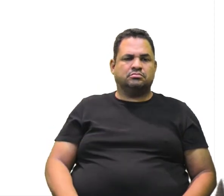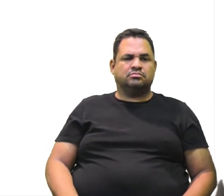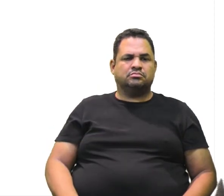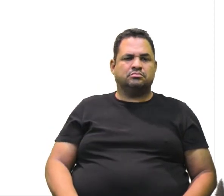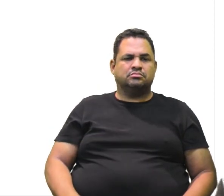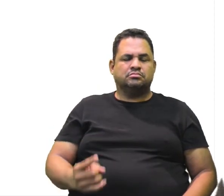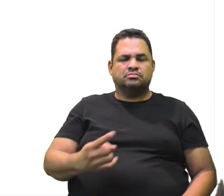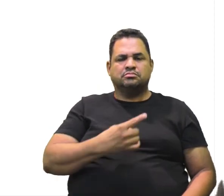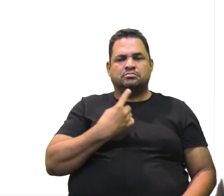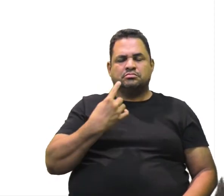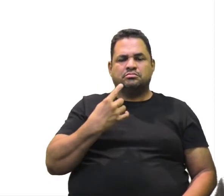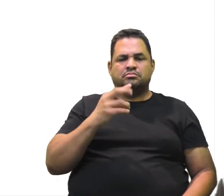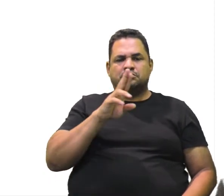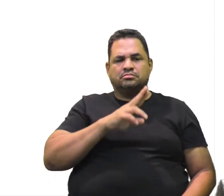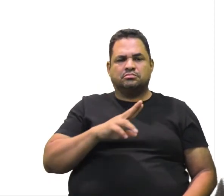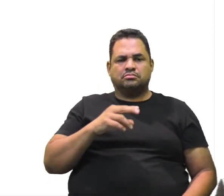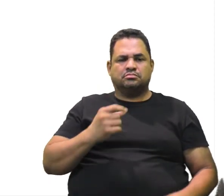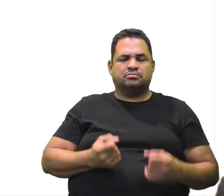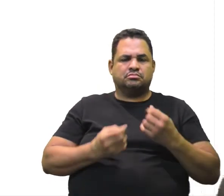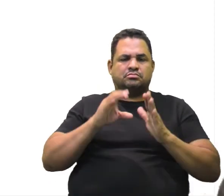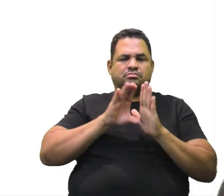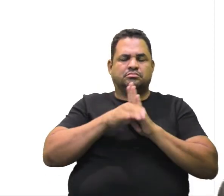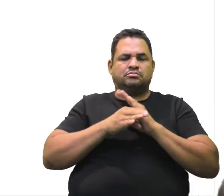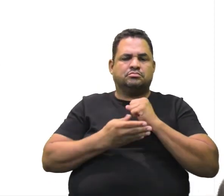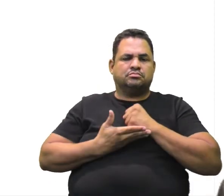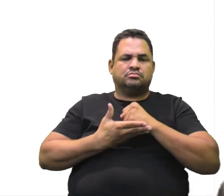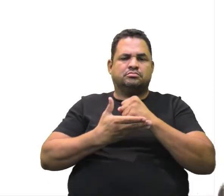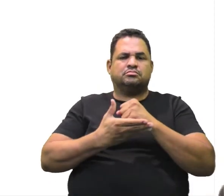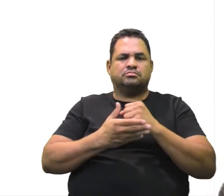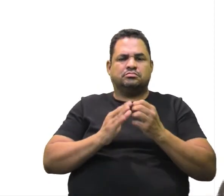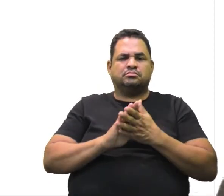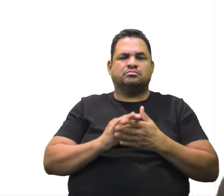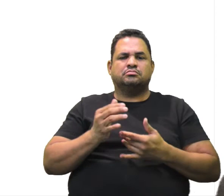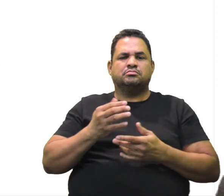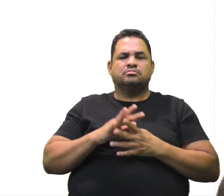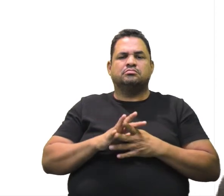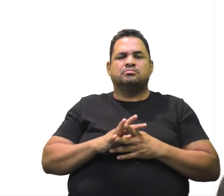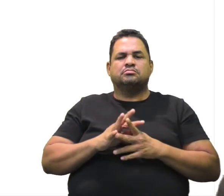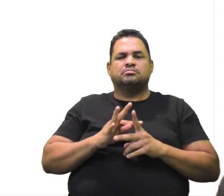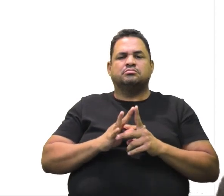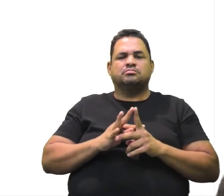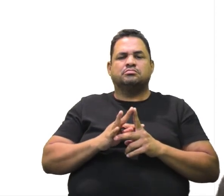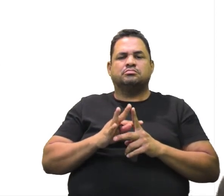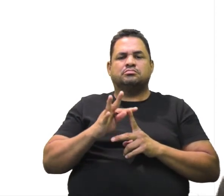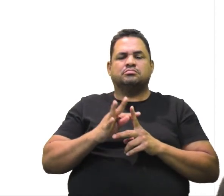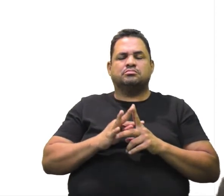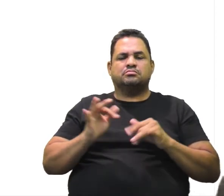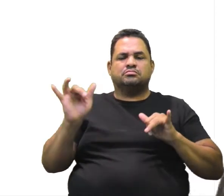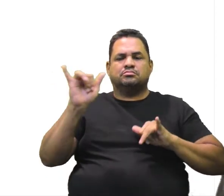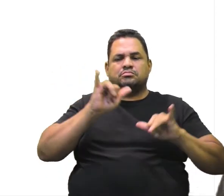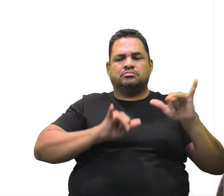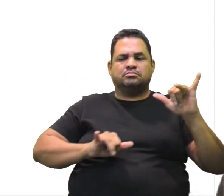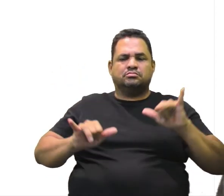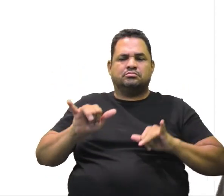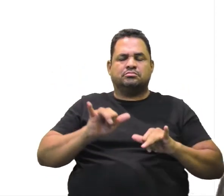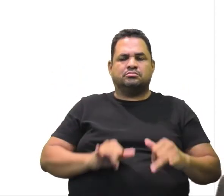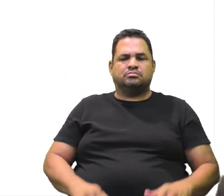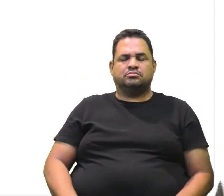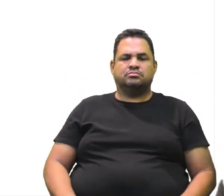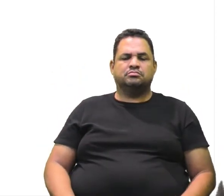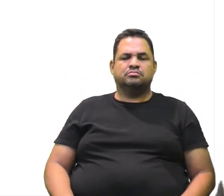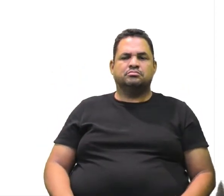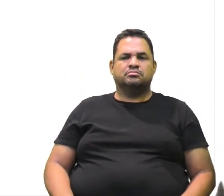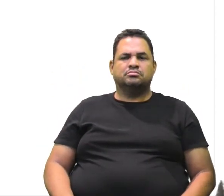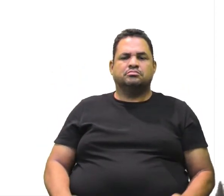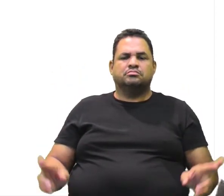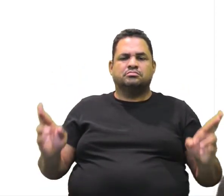nós estamos usando aqui alguns conceitos básicos de termoquímica, né? Porque, olha só,